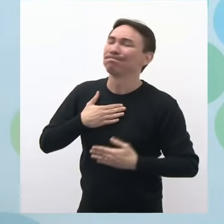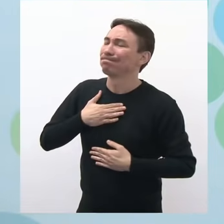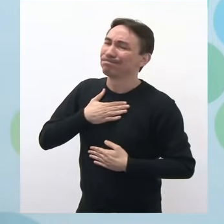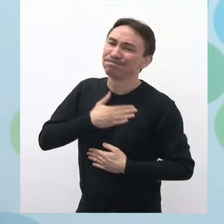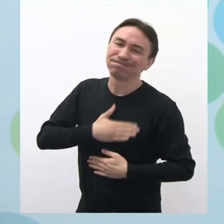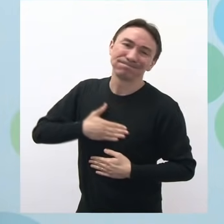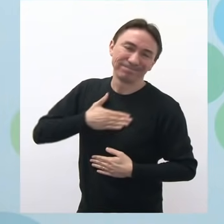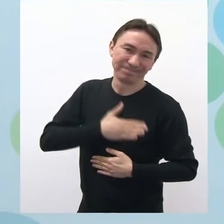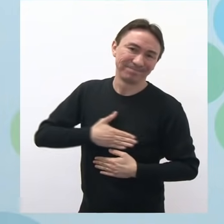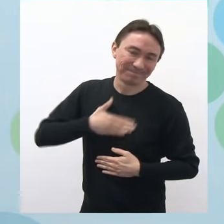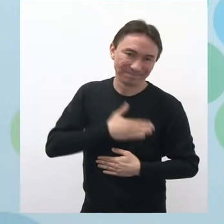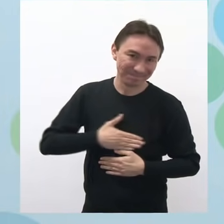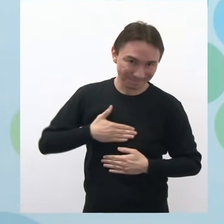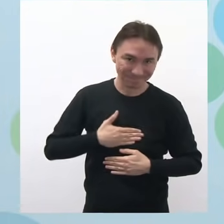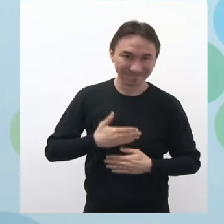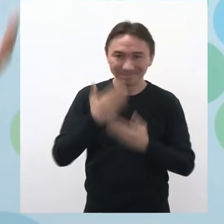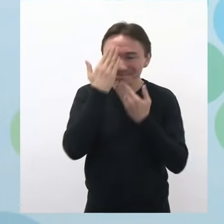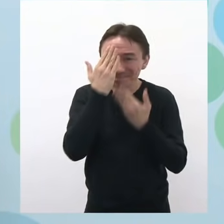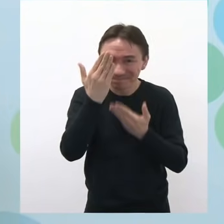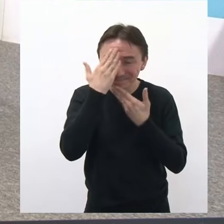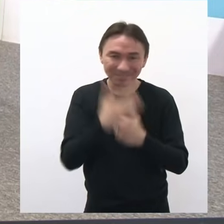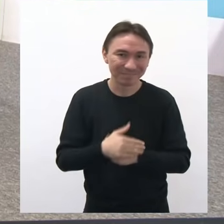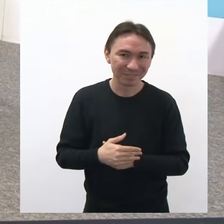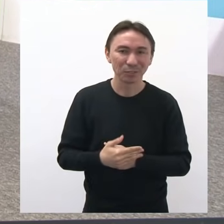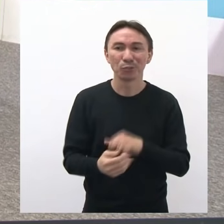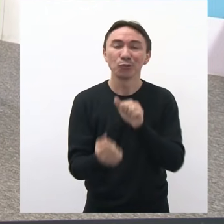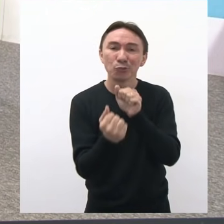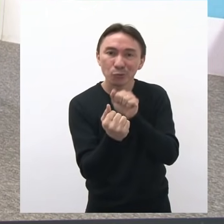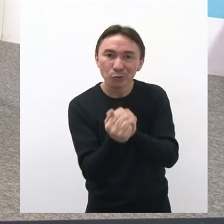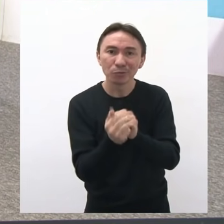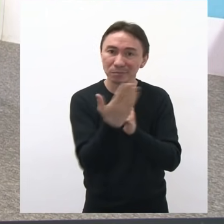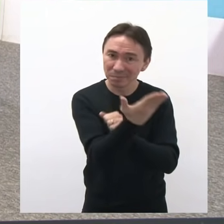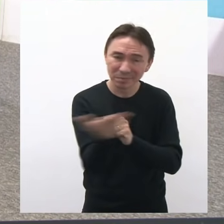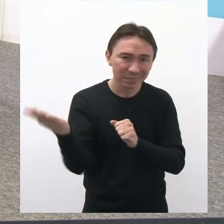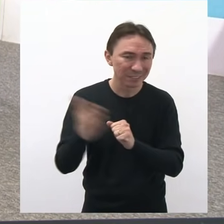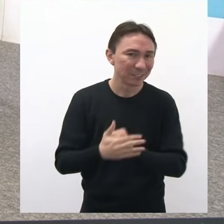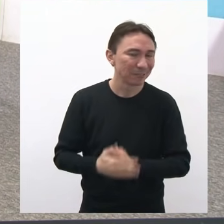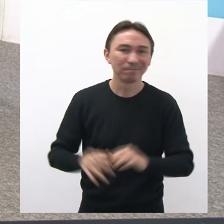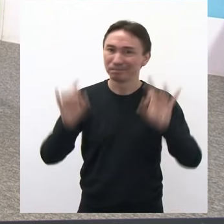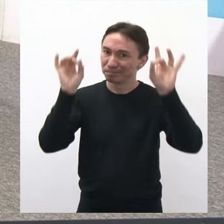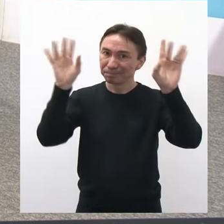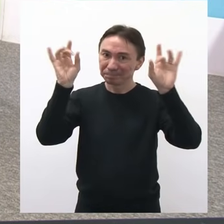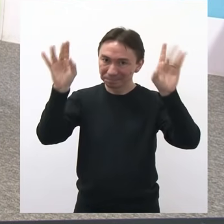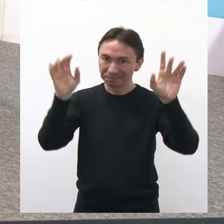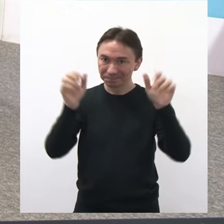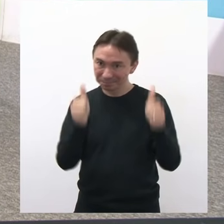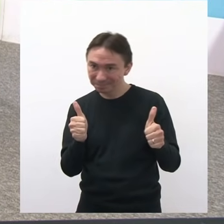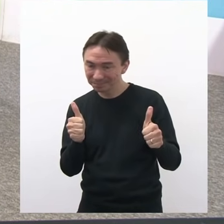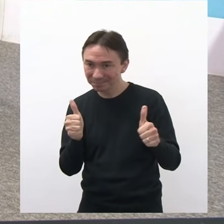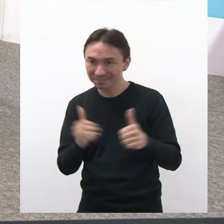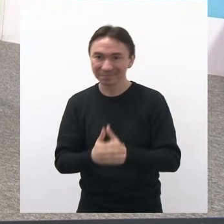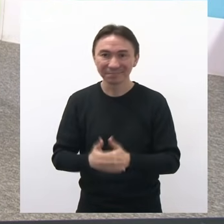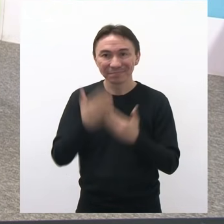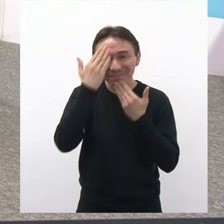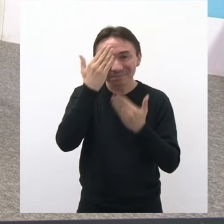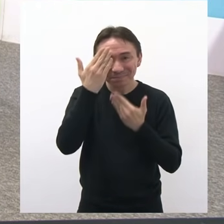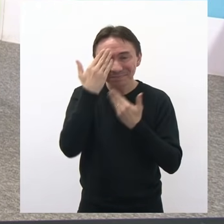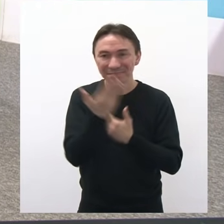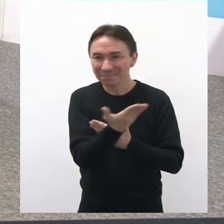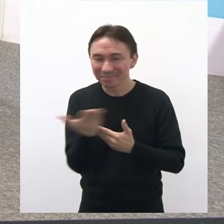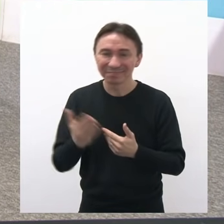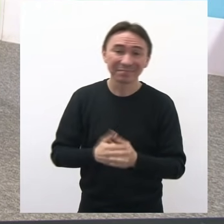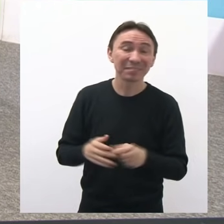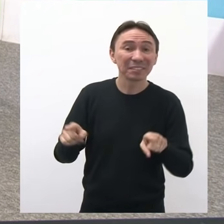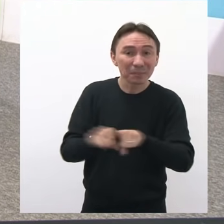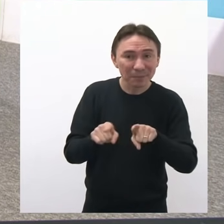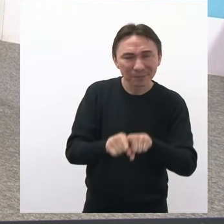vocês. Muito, muito obrigado. É uma honra dividir esse momento da história com vocês. Obrigado, professora Maria Fernanda, pela presença. Eu que te